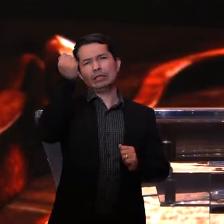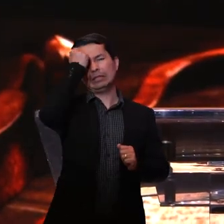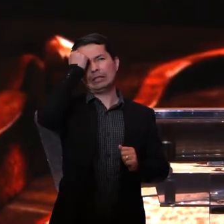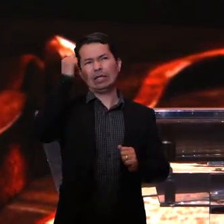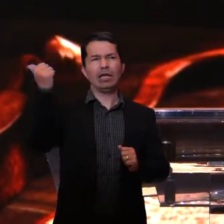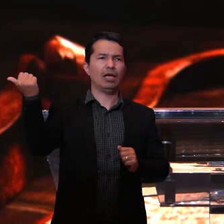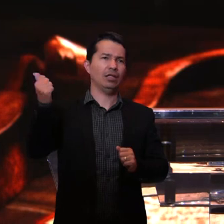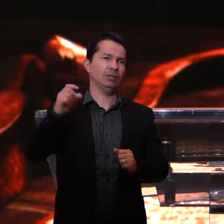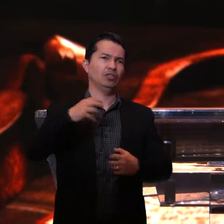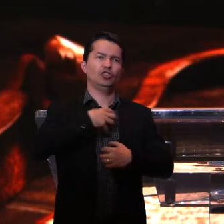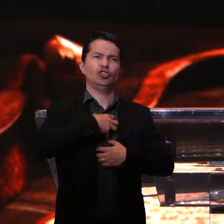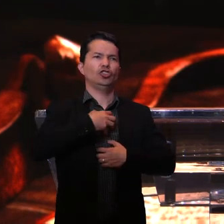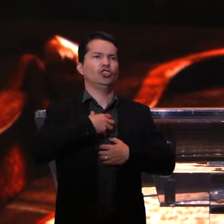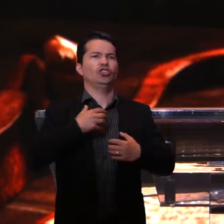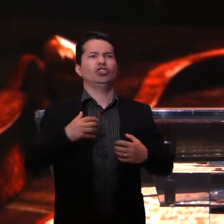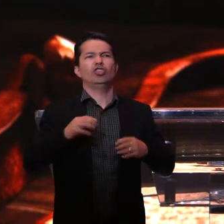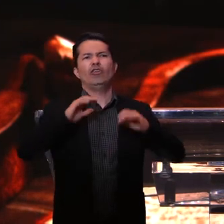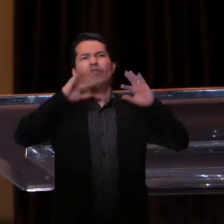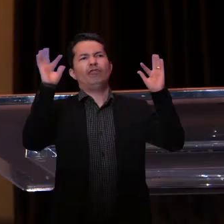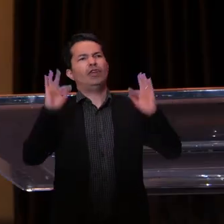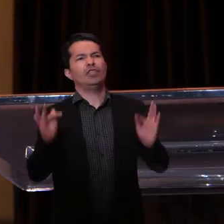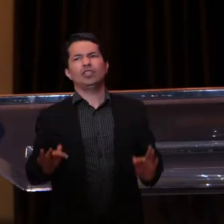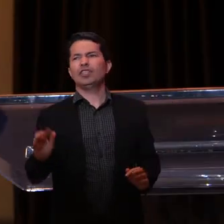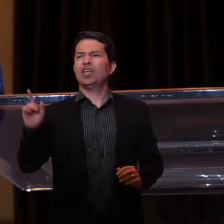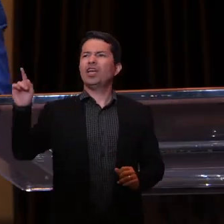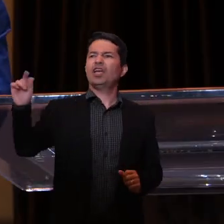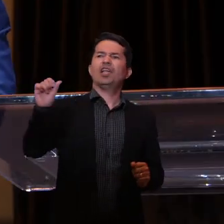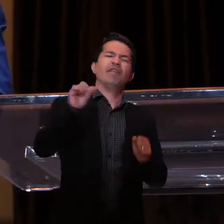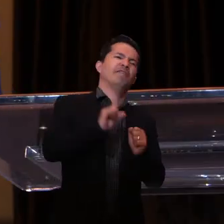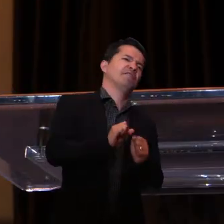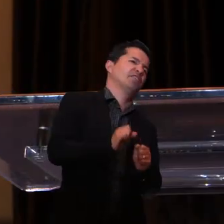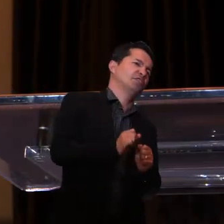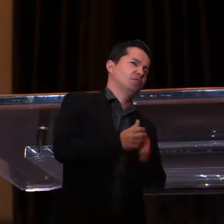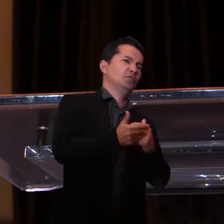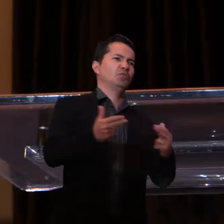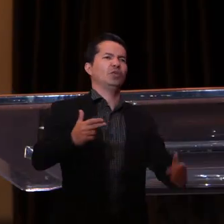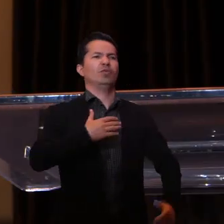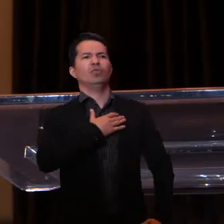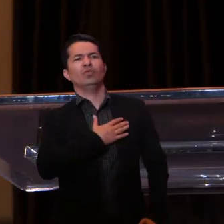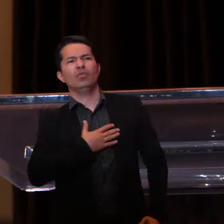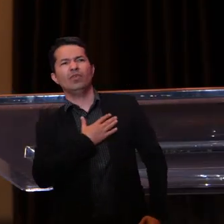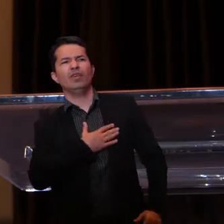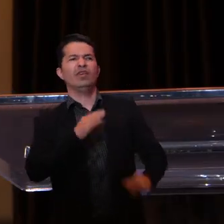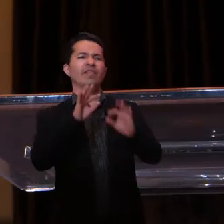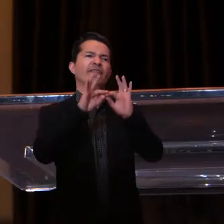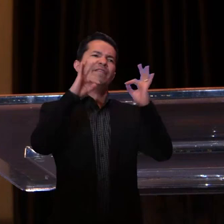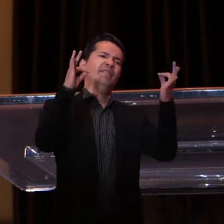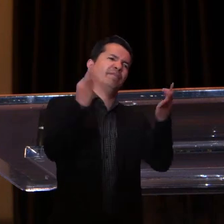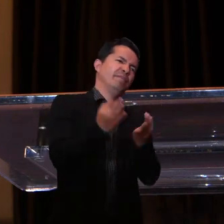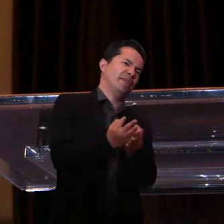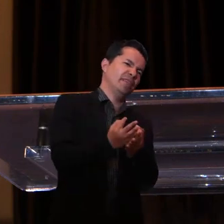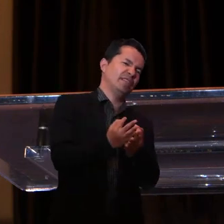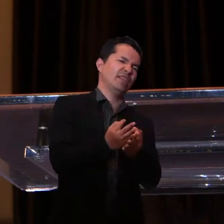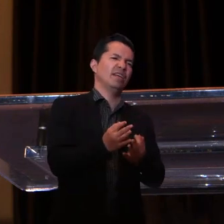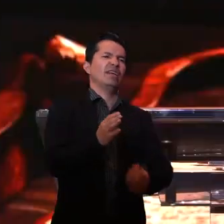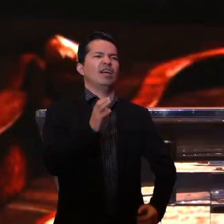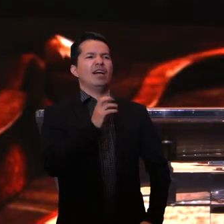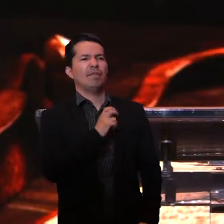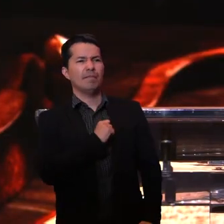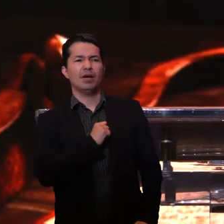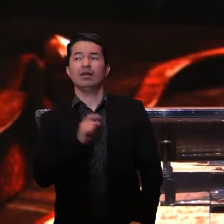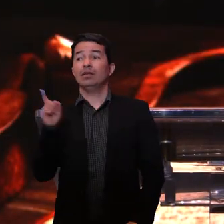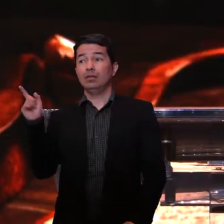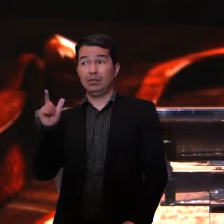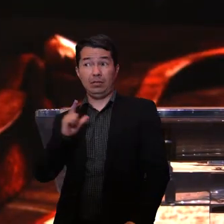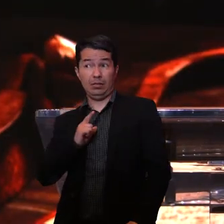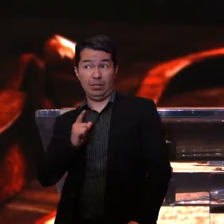feliz. Ela fazia o que gostava, tinha uma família que ela amava. Tem uma família que